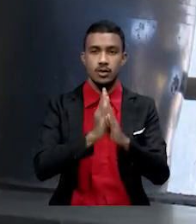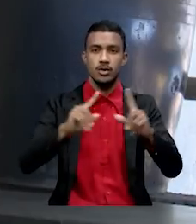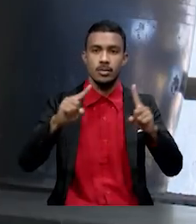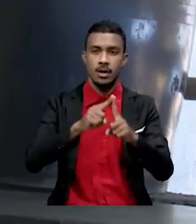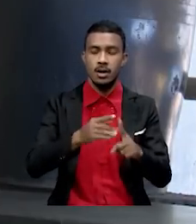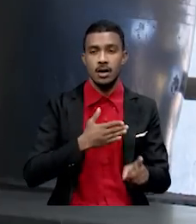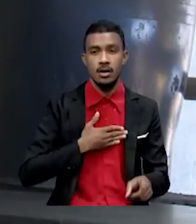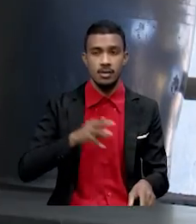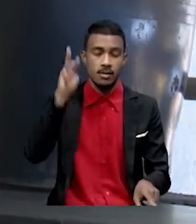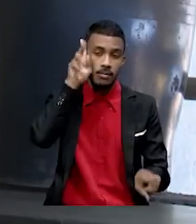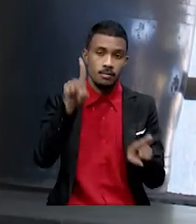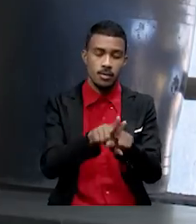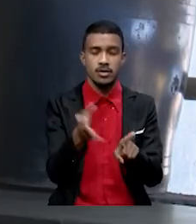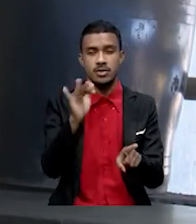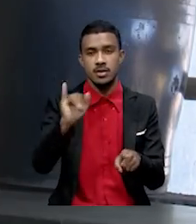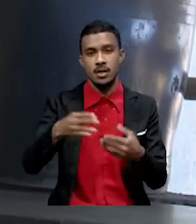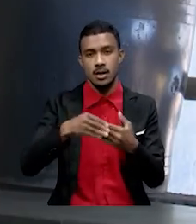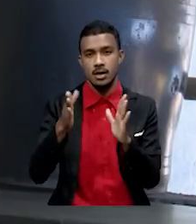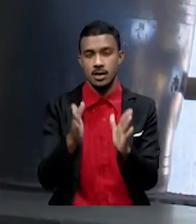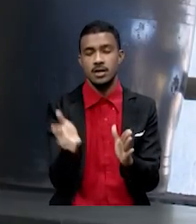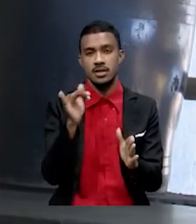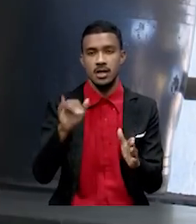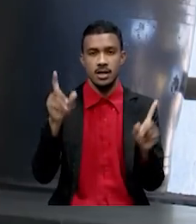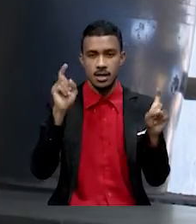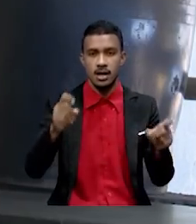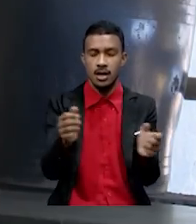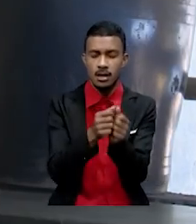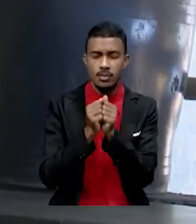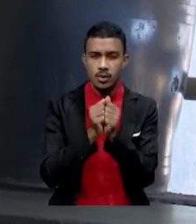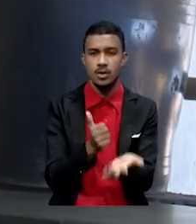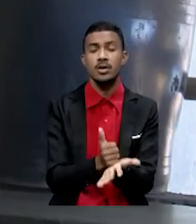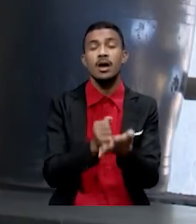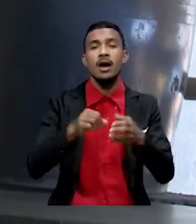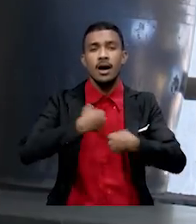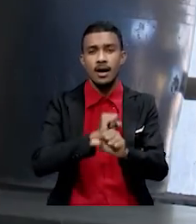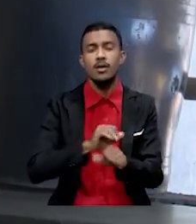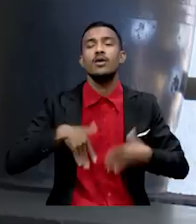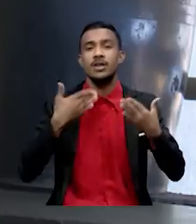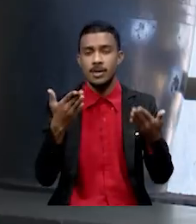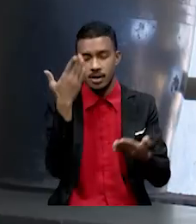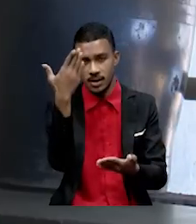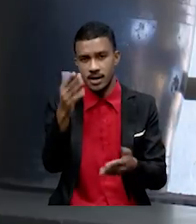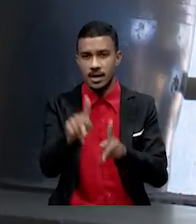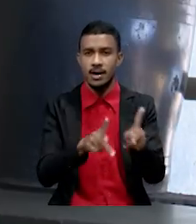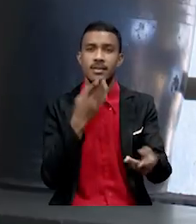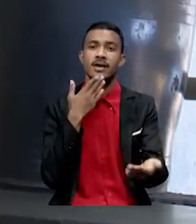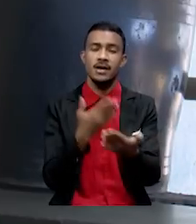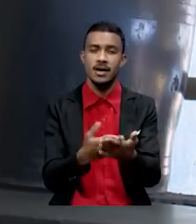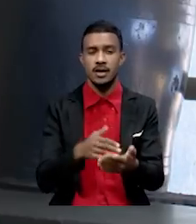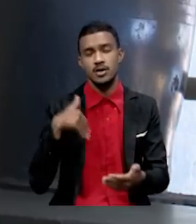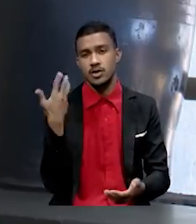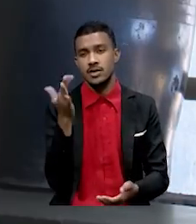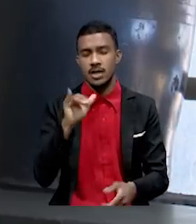au nia lider sira. Tem que ser tudo a muito com a lua em chama que minha povo dia minha juventude ela bela para me rai